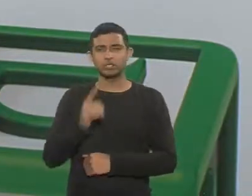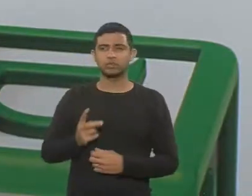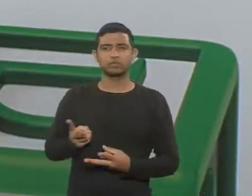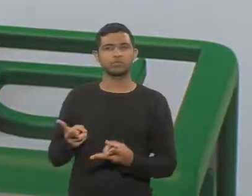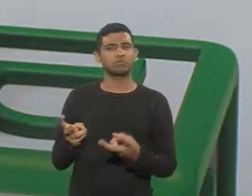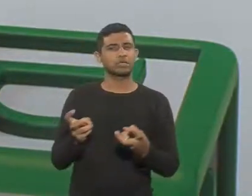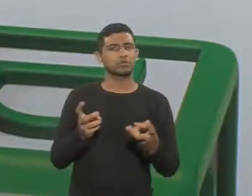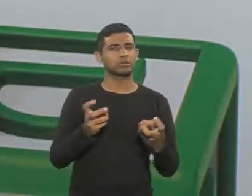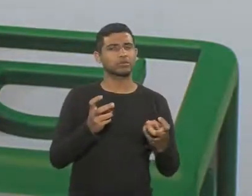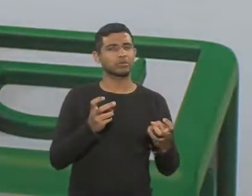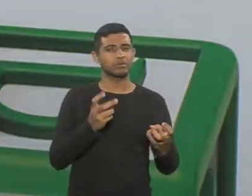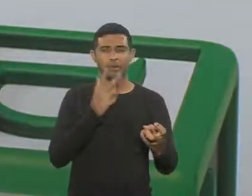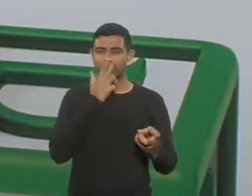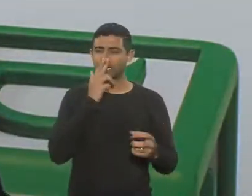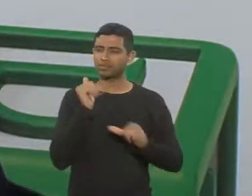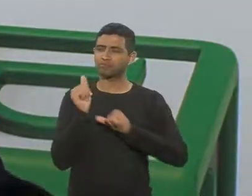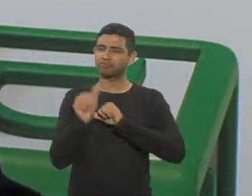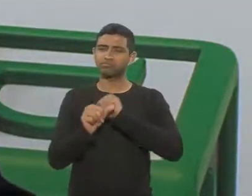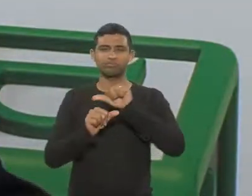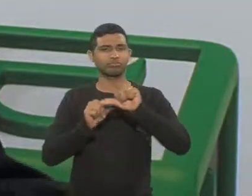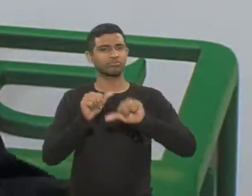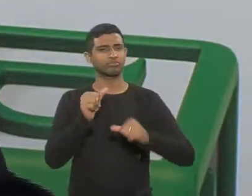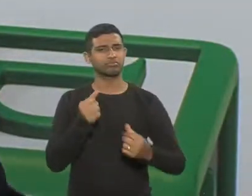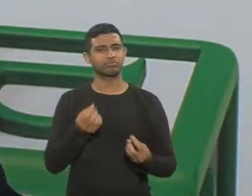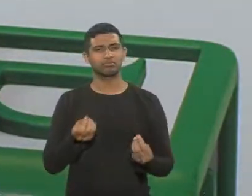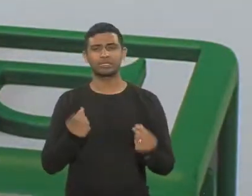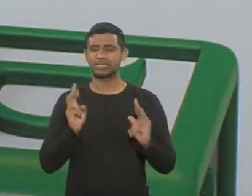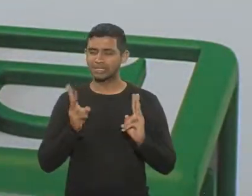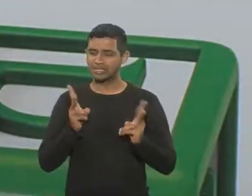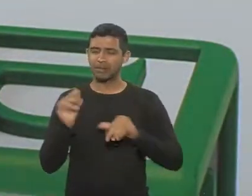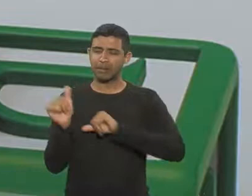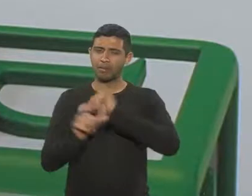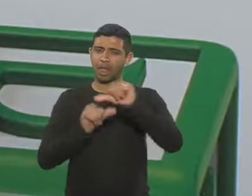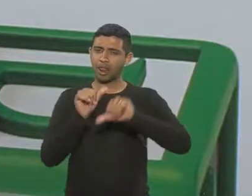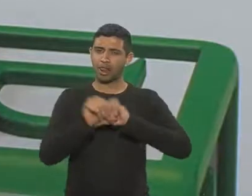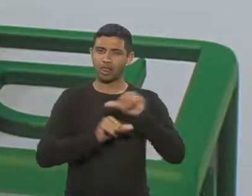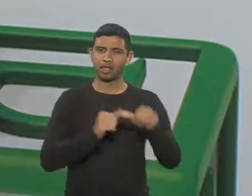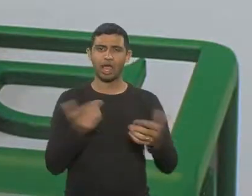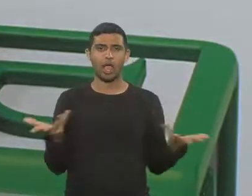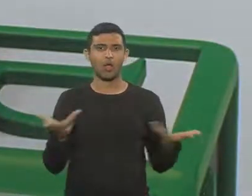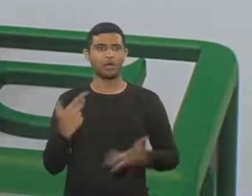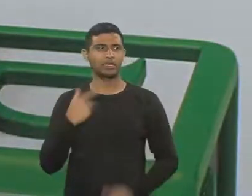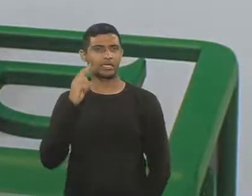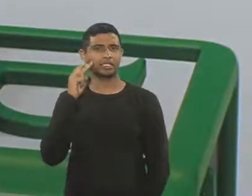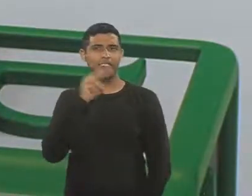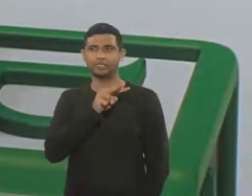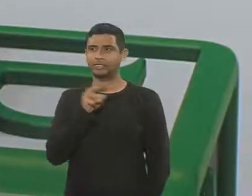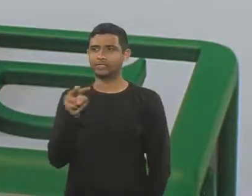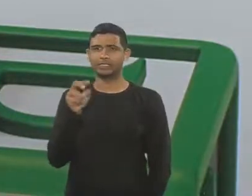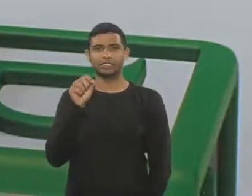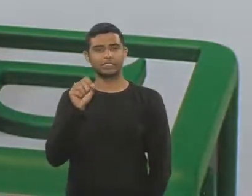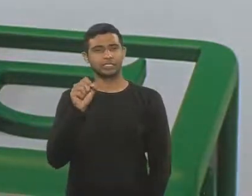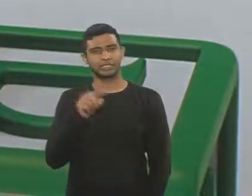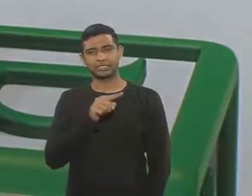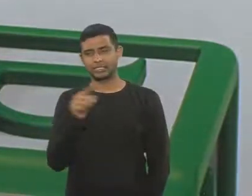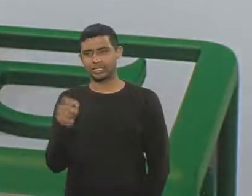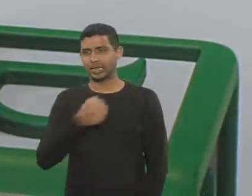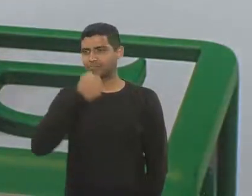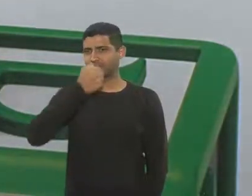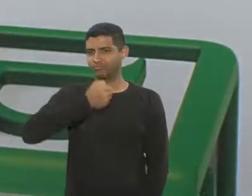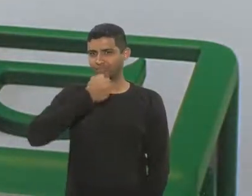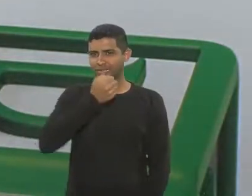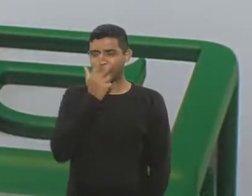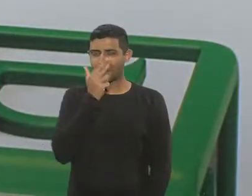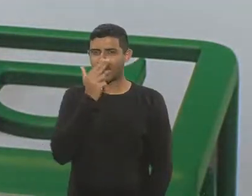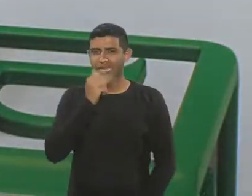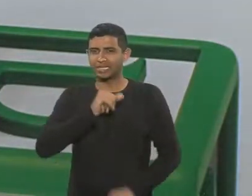percebiam o jornalismo. E isso está em uma constante transformação, e a gente está vendo um momento agora em que o jornalismo está se